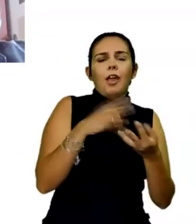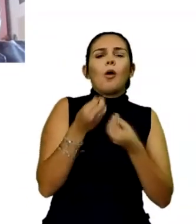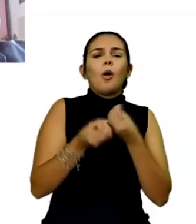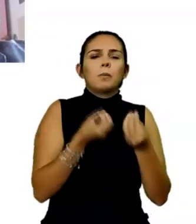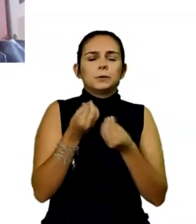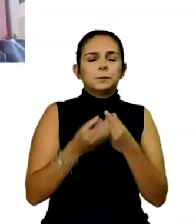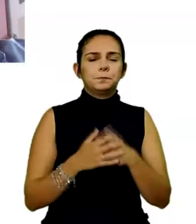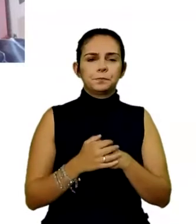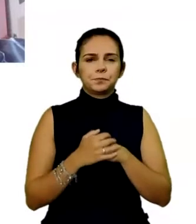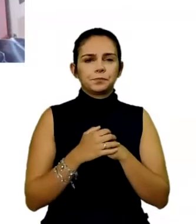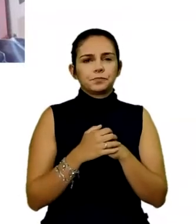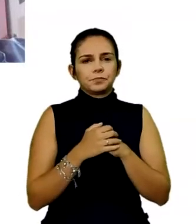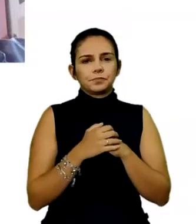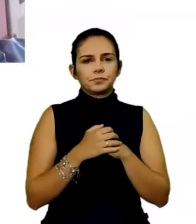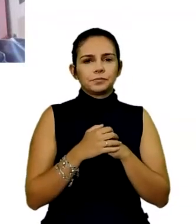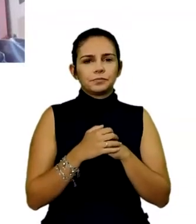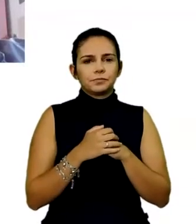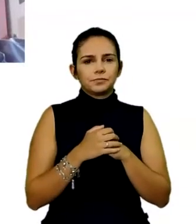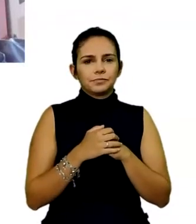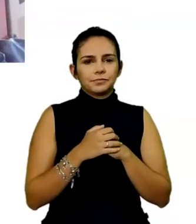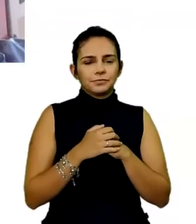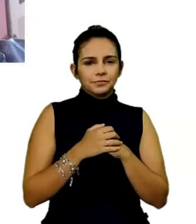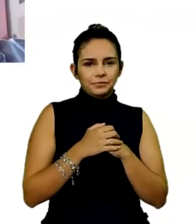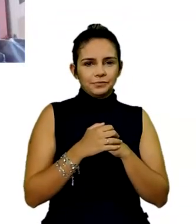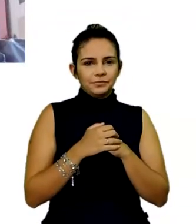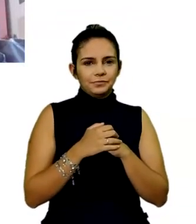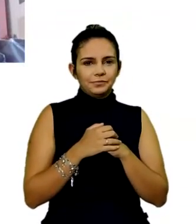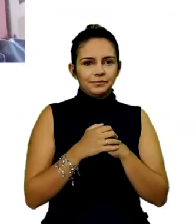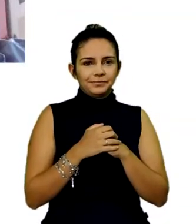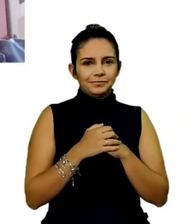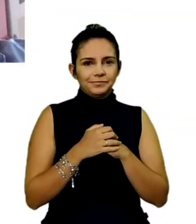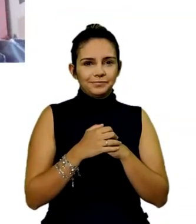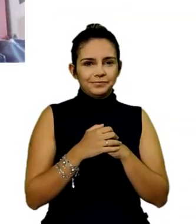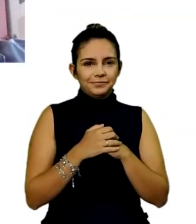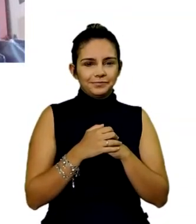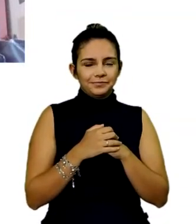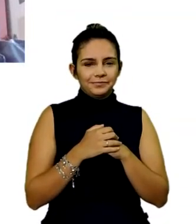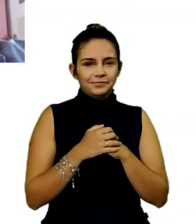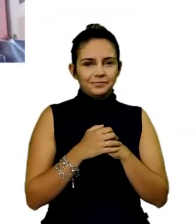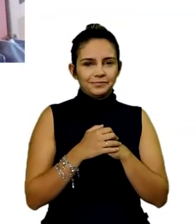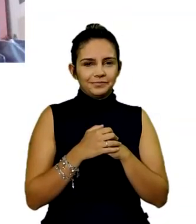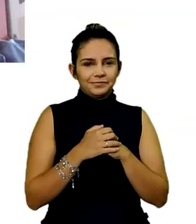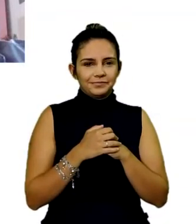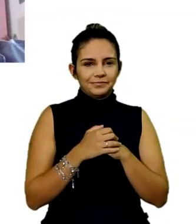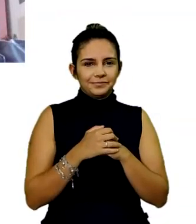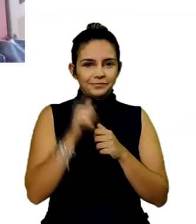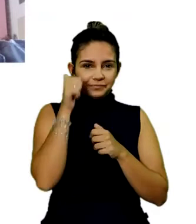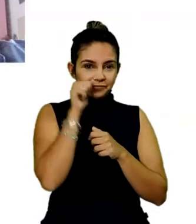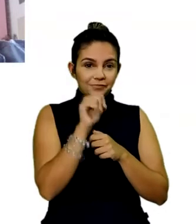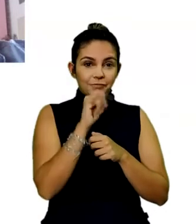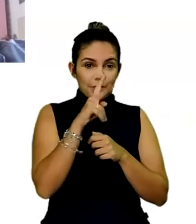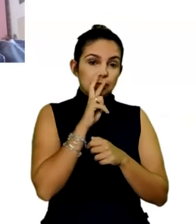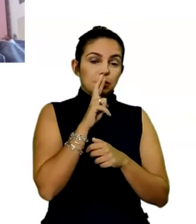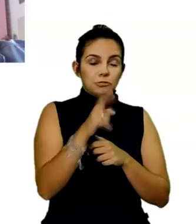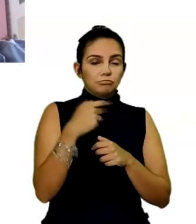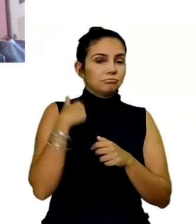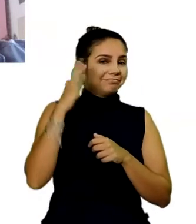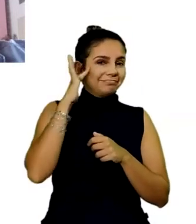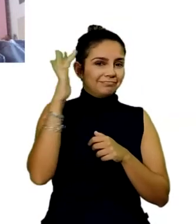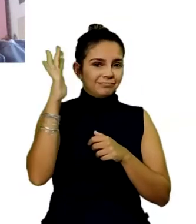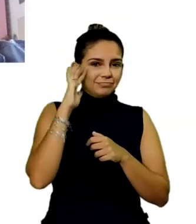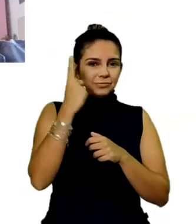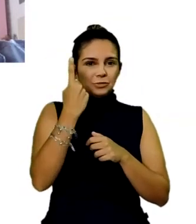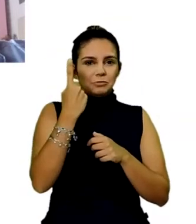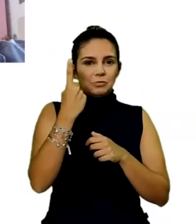leitoras? Eu acho que... Fala, né? Pode falar. Não, eu penso que há